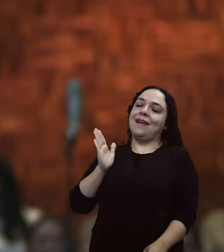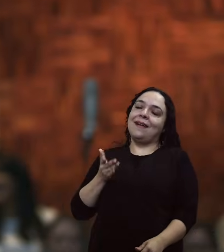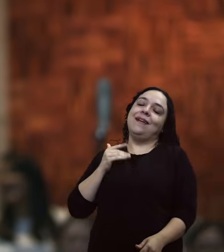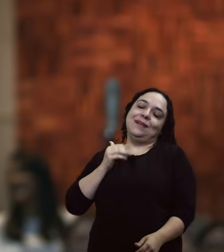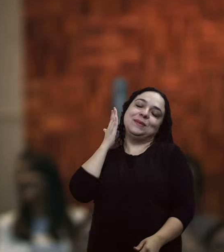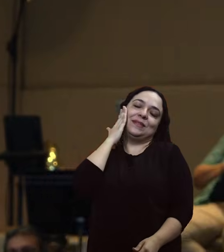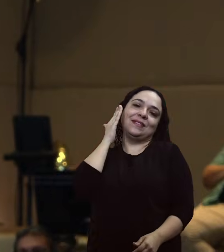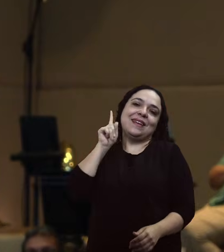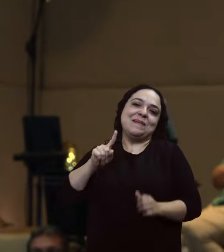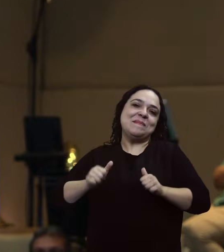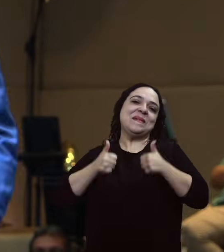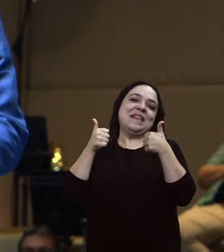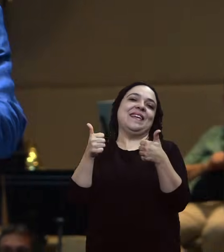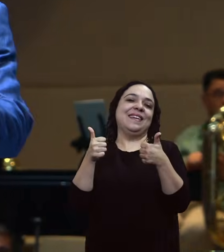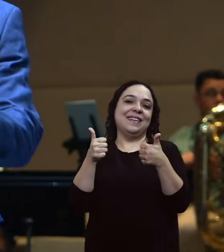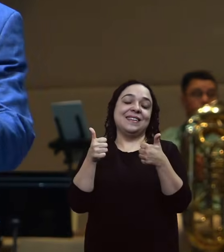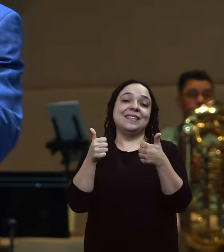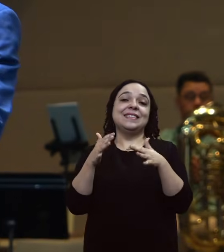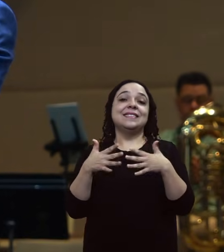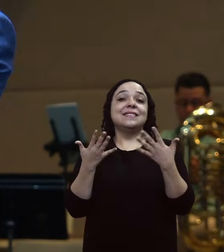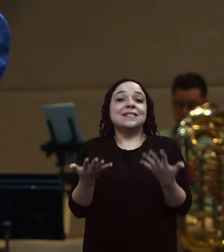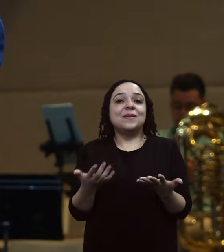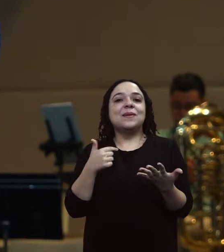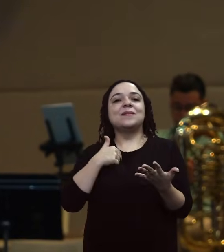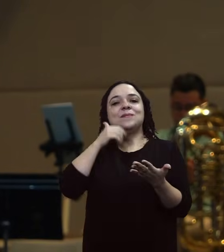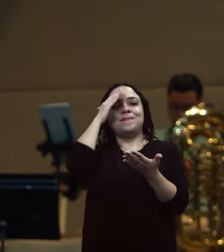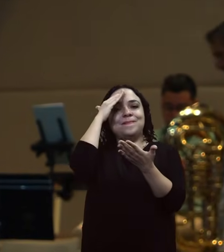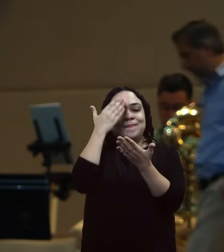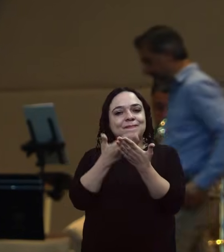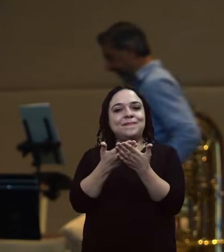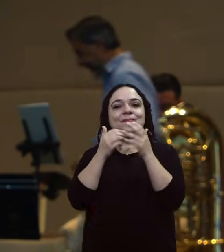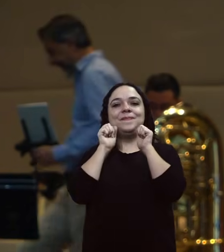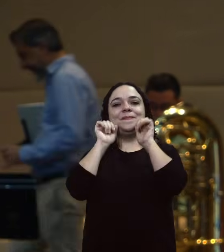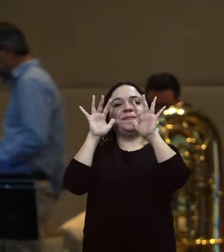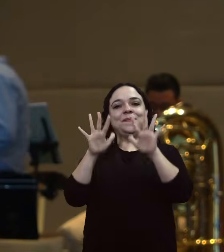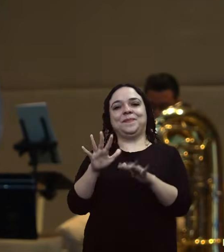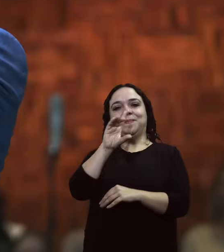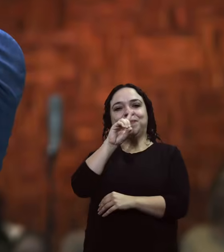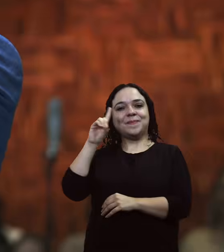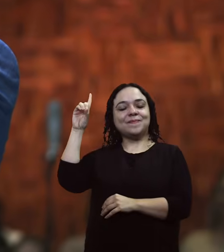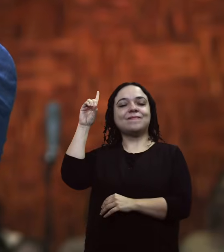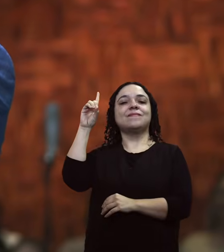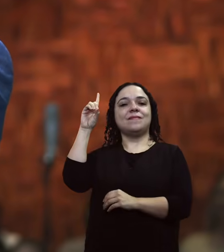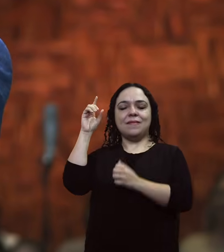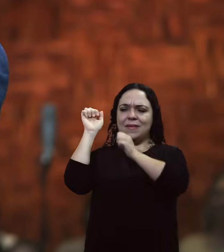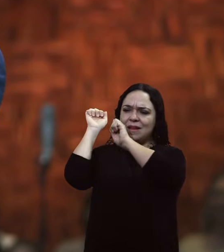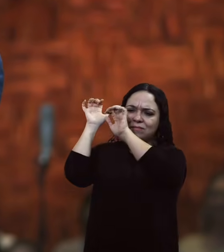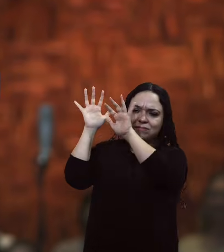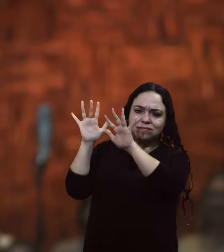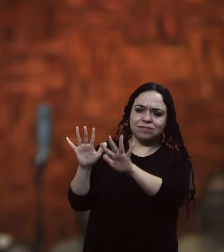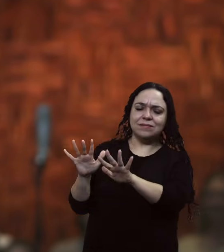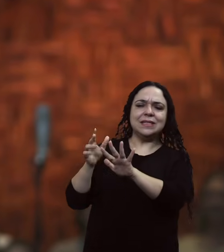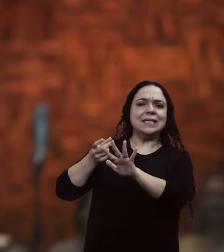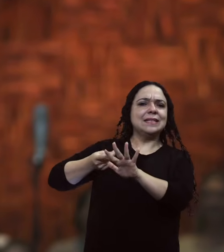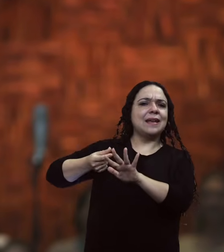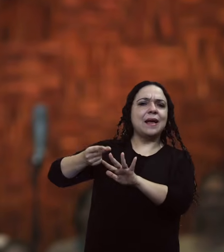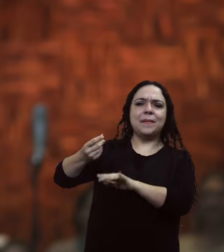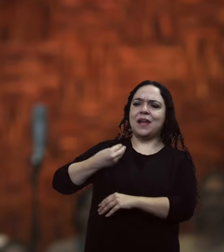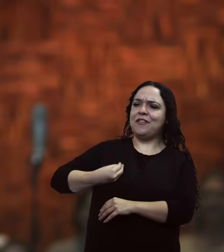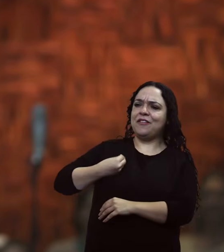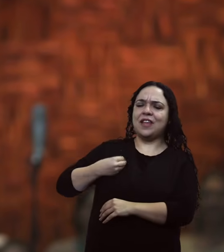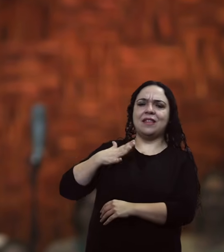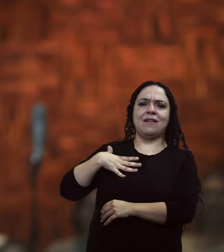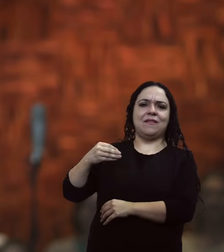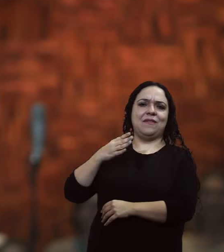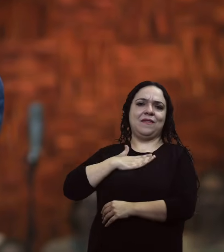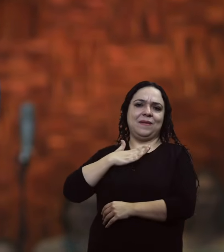bem. Sabe, eu creio, a bênção de Deus repousa e repousará sobre a vida do